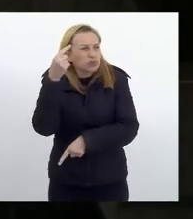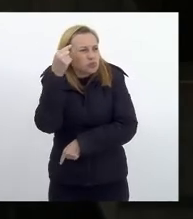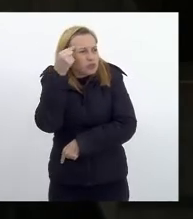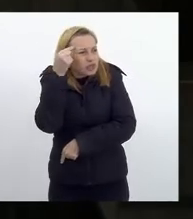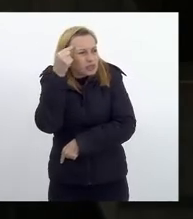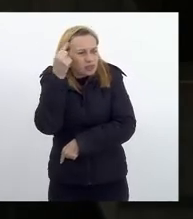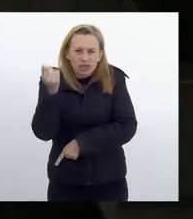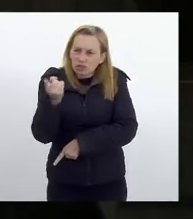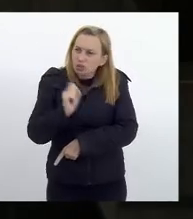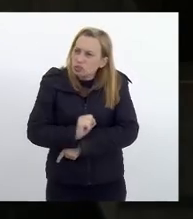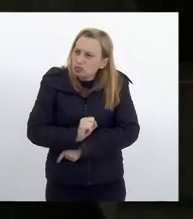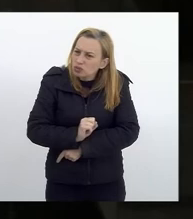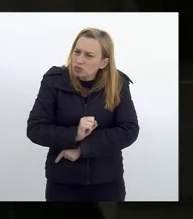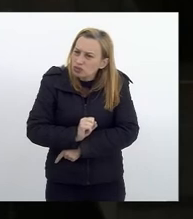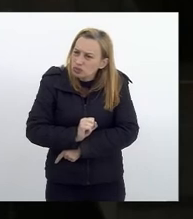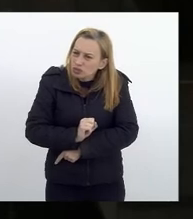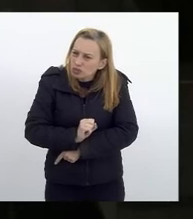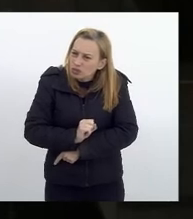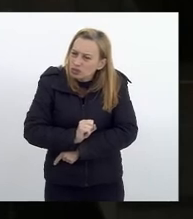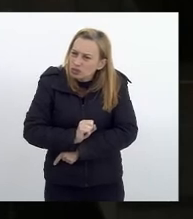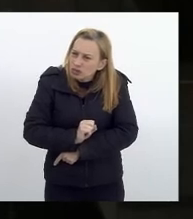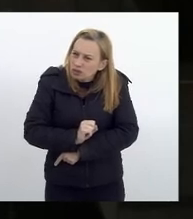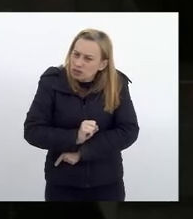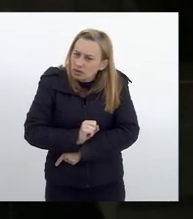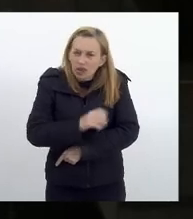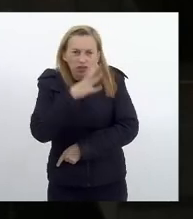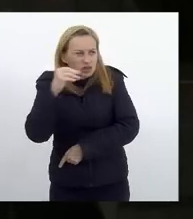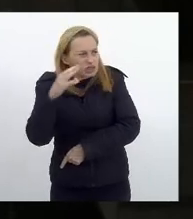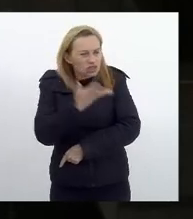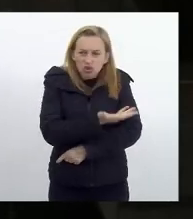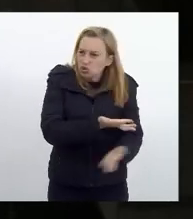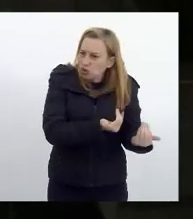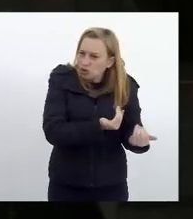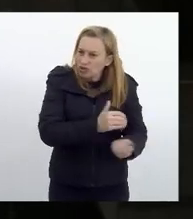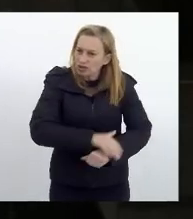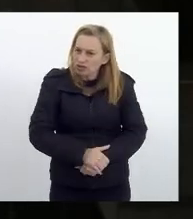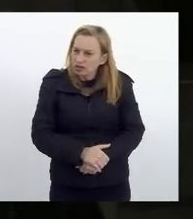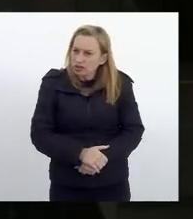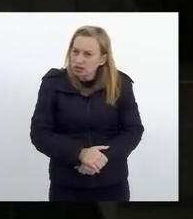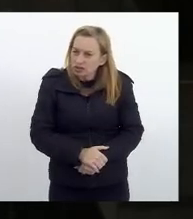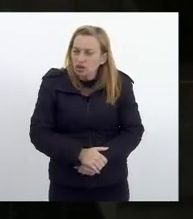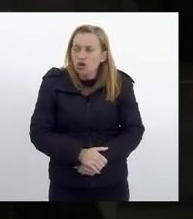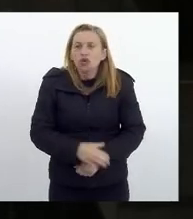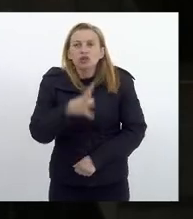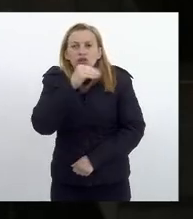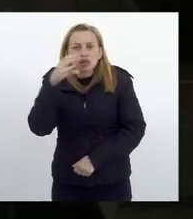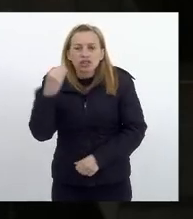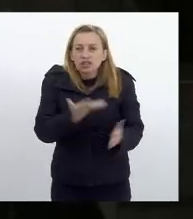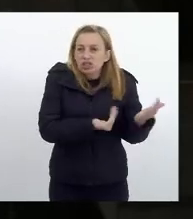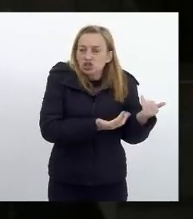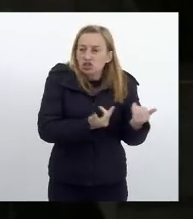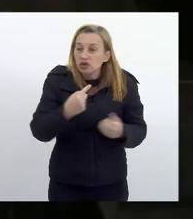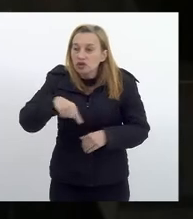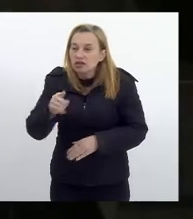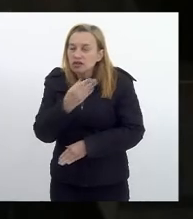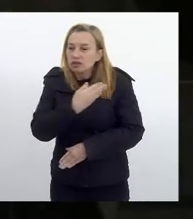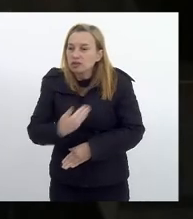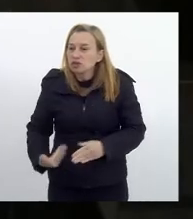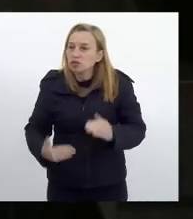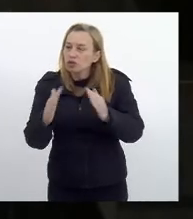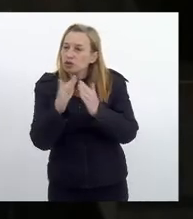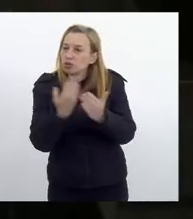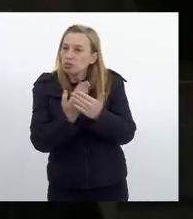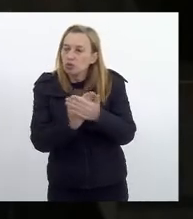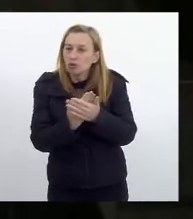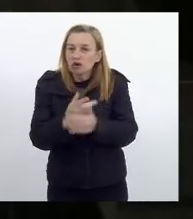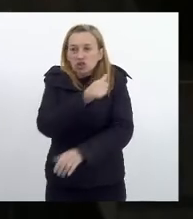sobre esta etapa da formação dos nossos adolescentes e jovens? Os adolescentes e jovens que frequentam a escola pública no Rio de Janeiro e no